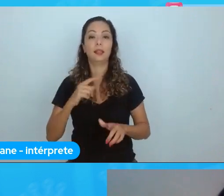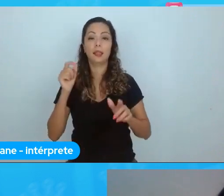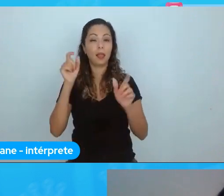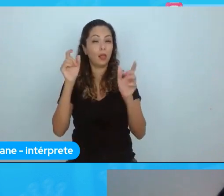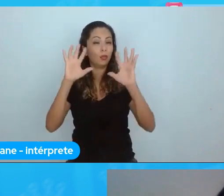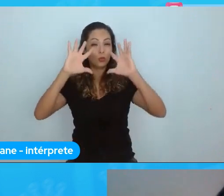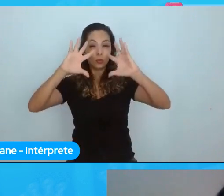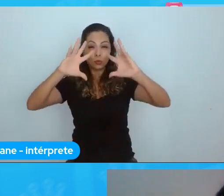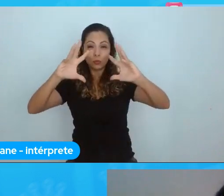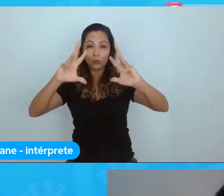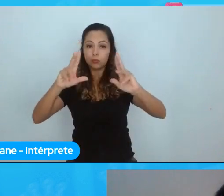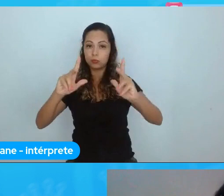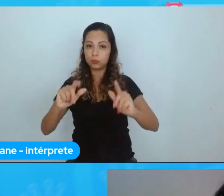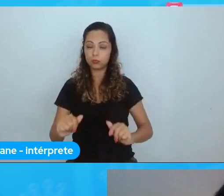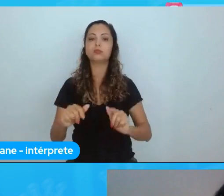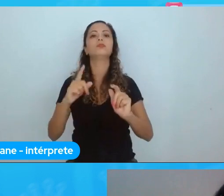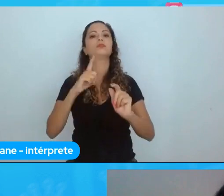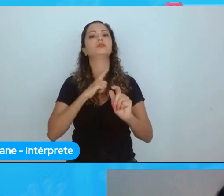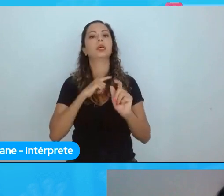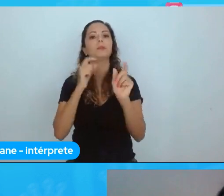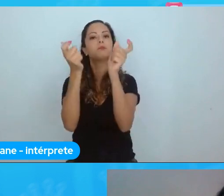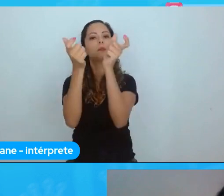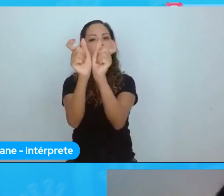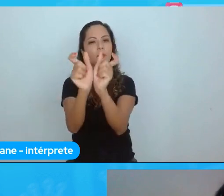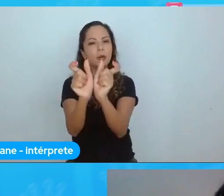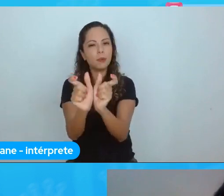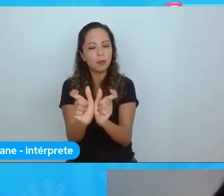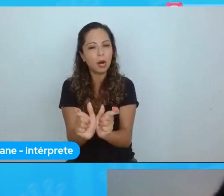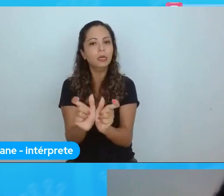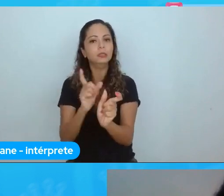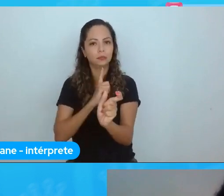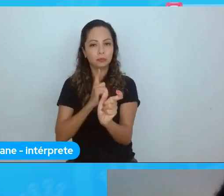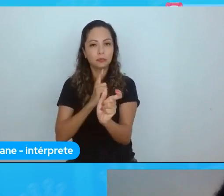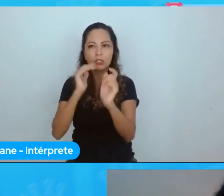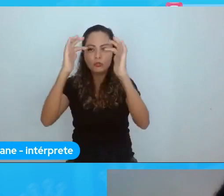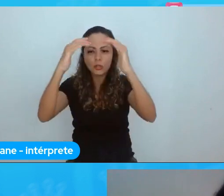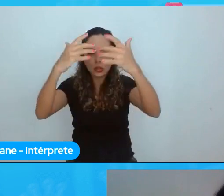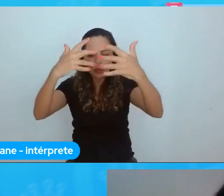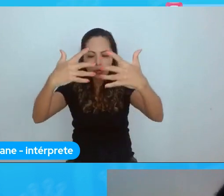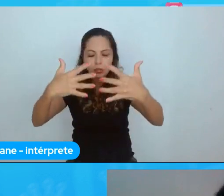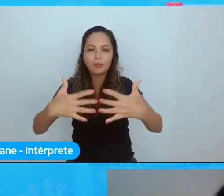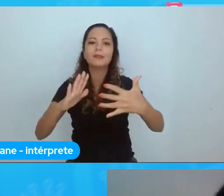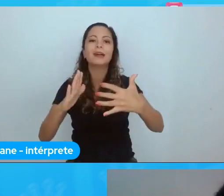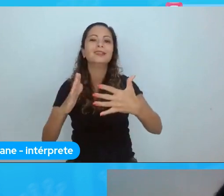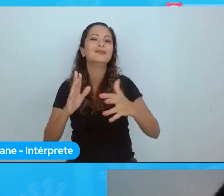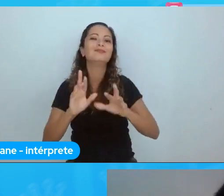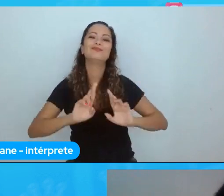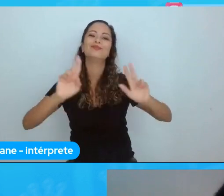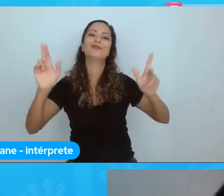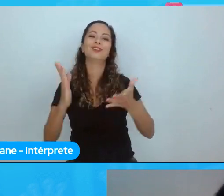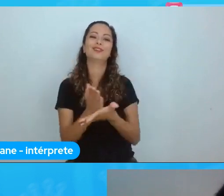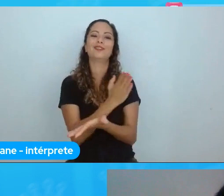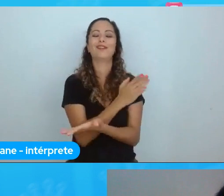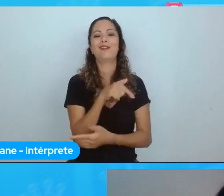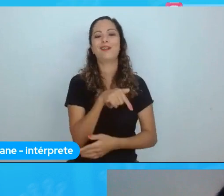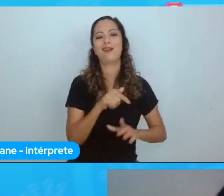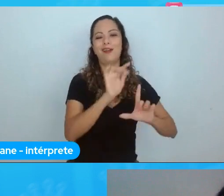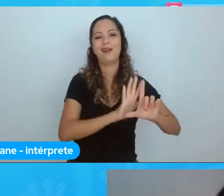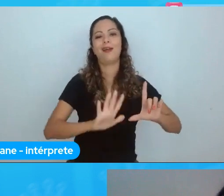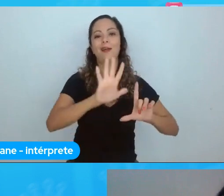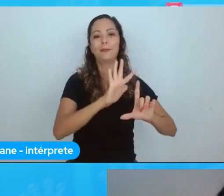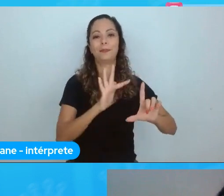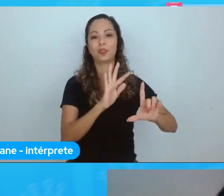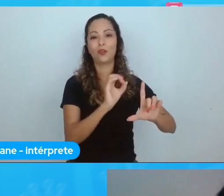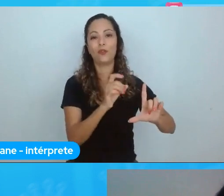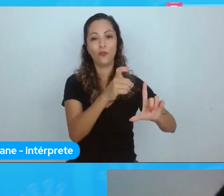inteiro na ordem. No Foxdot, não. Cada linha é uma execução separada. Então, para você gerar uma música, é